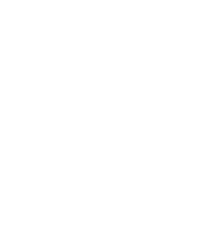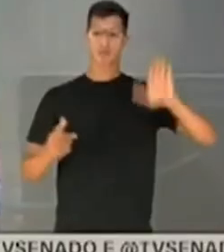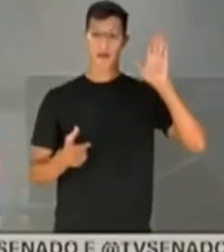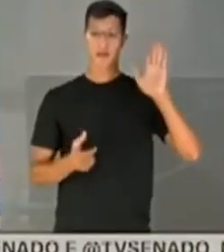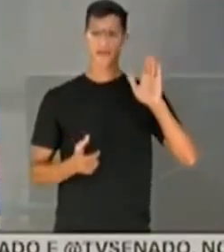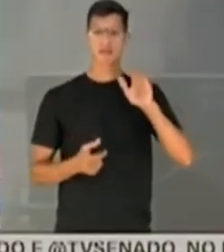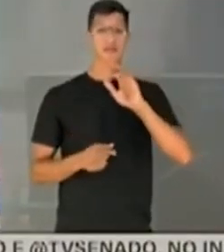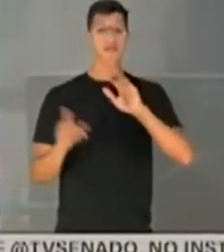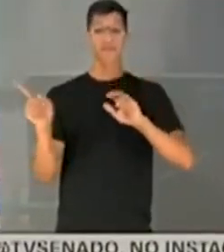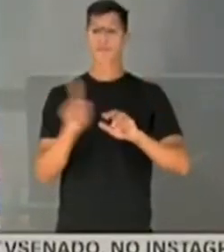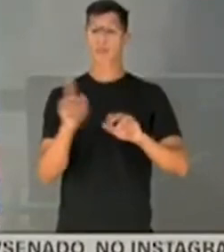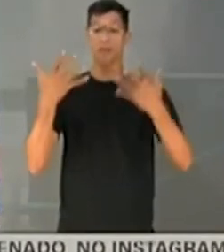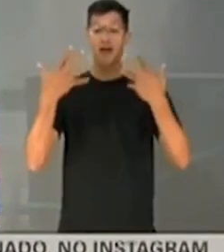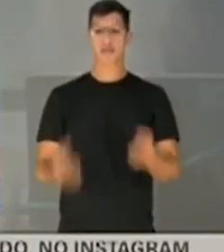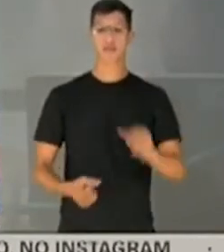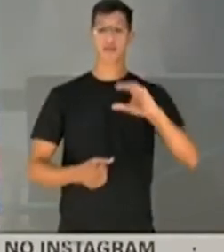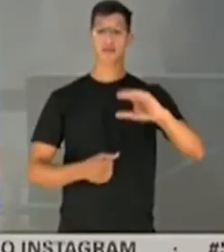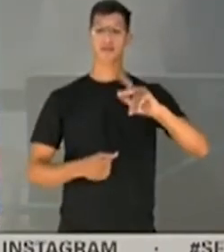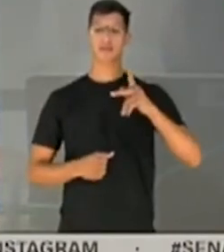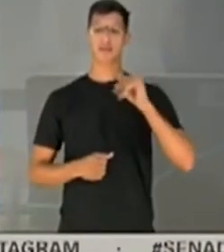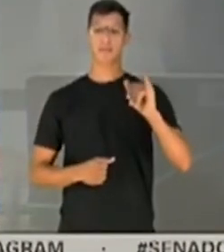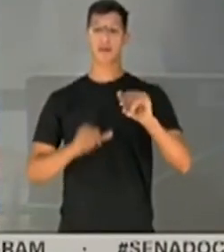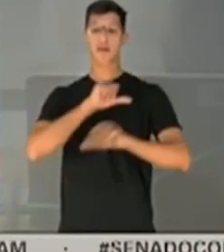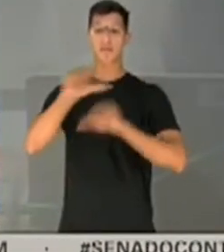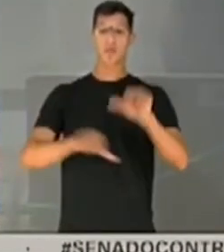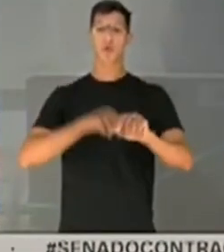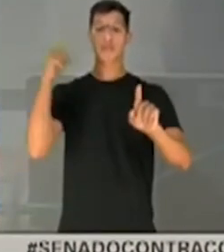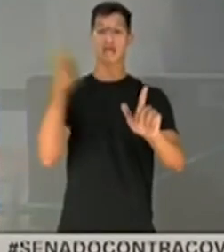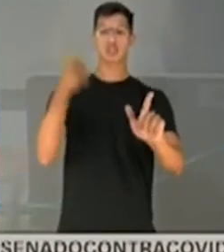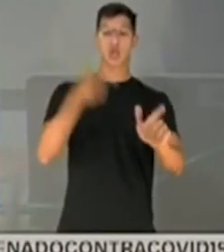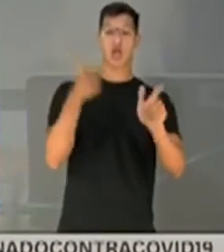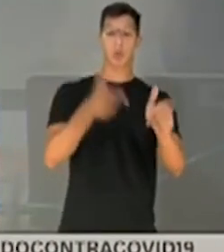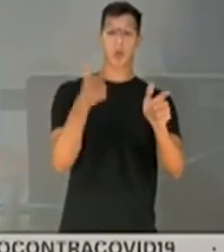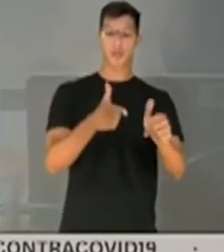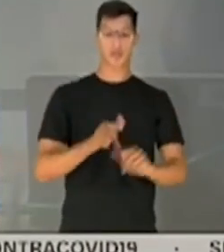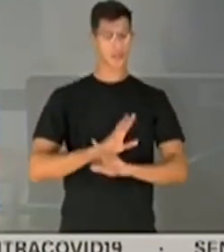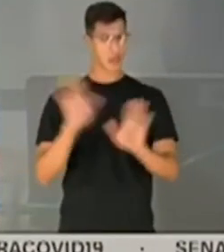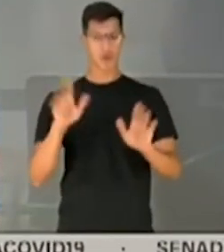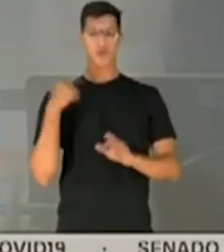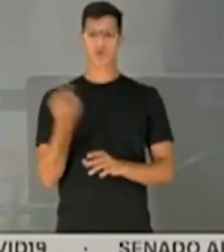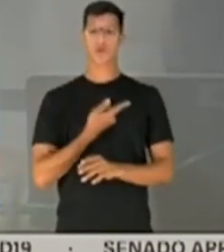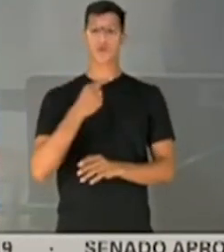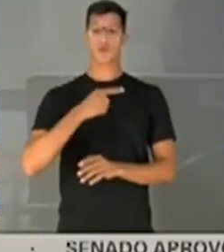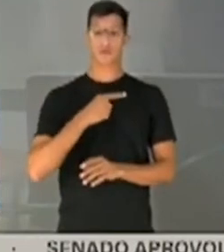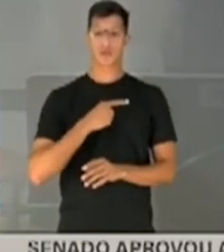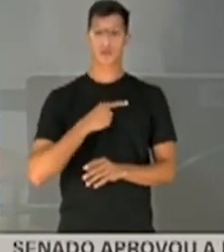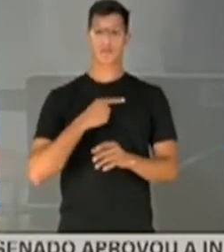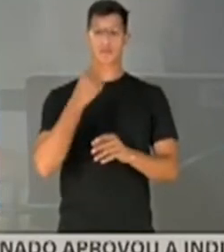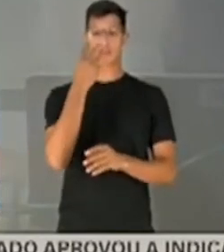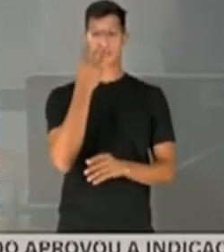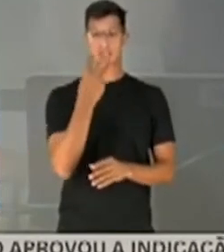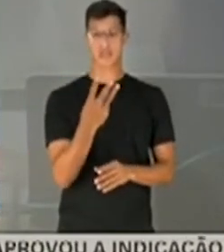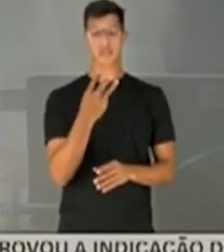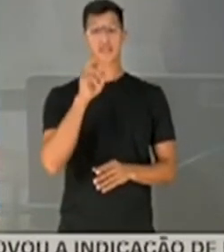Randolph, não aceito que a CPI vire chacota. Nós temos